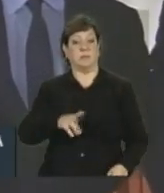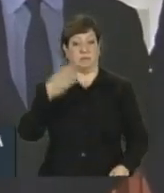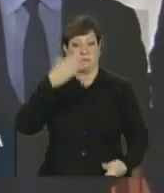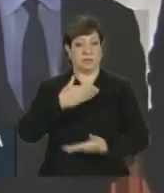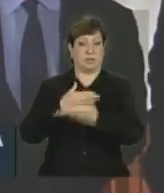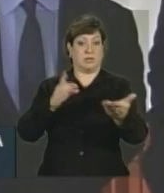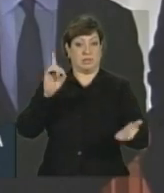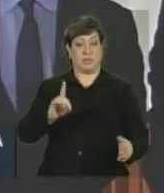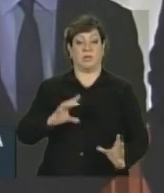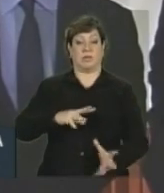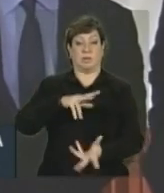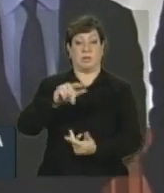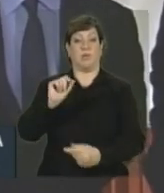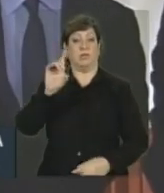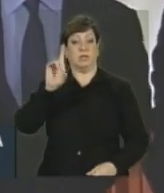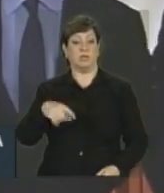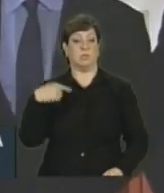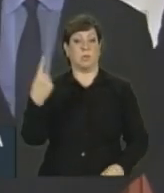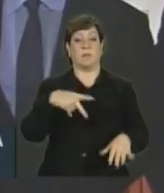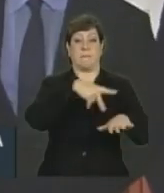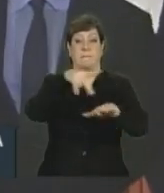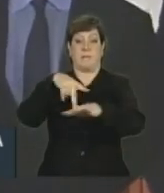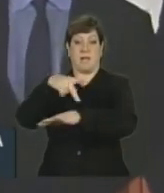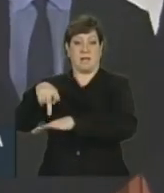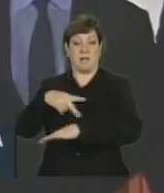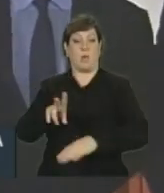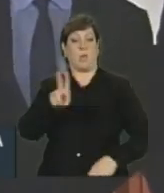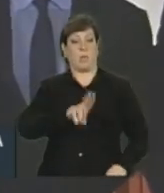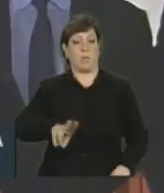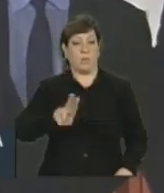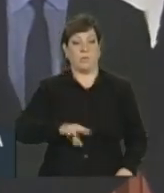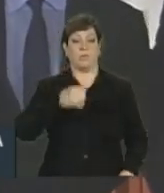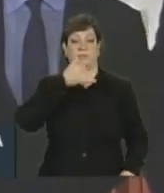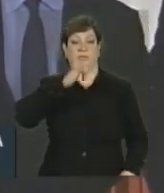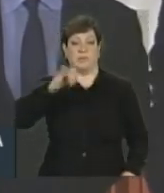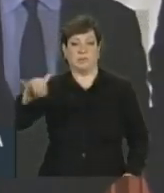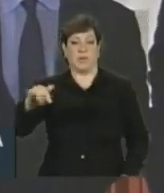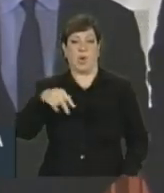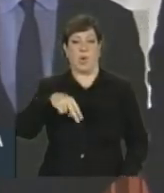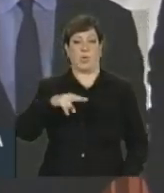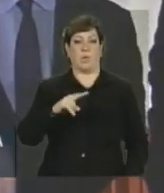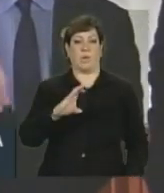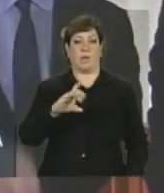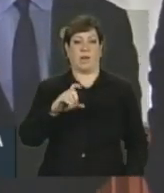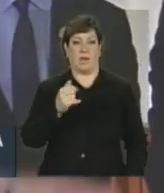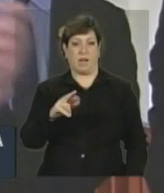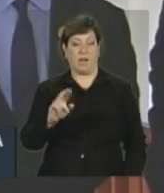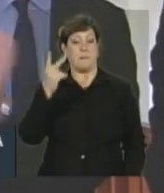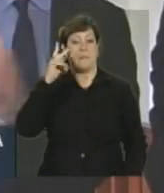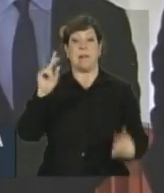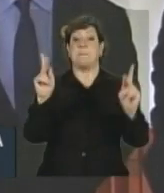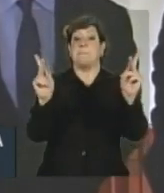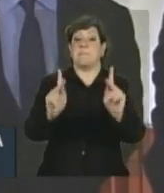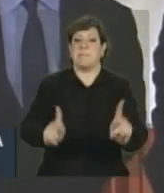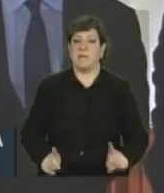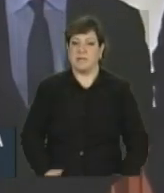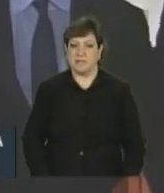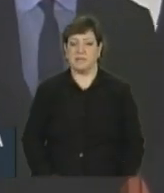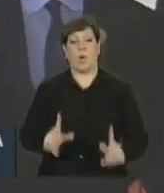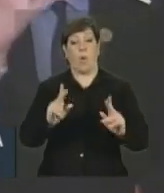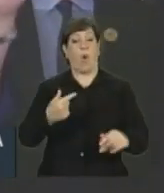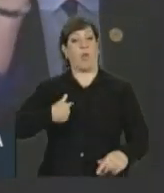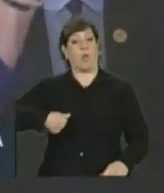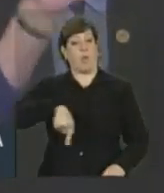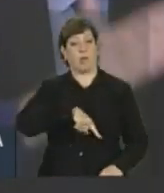internacional, o direito dos países usar energia nuclear para fins pacíficos, assim como nós